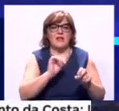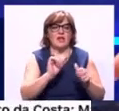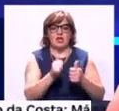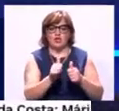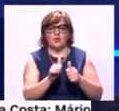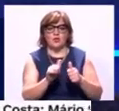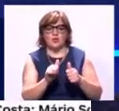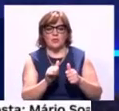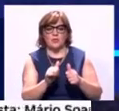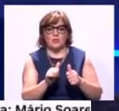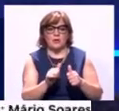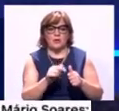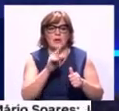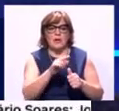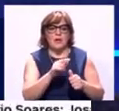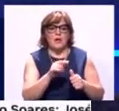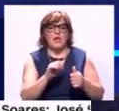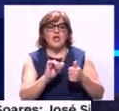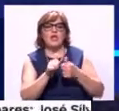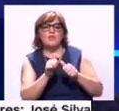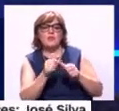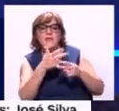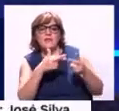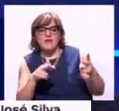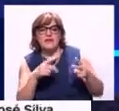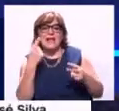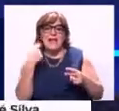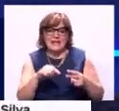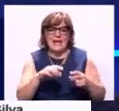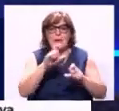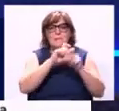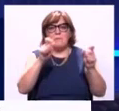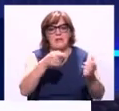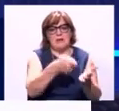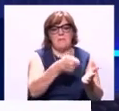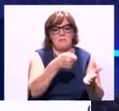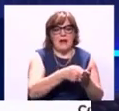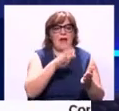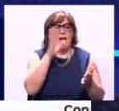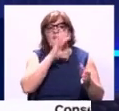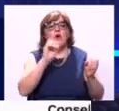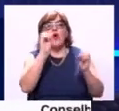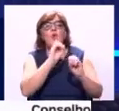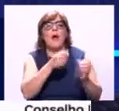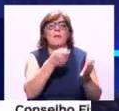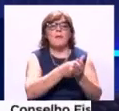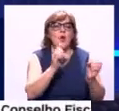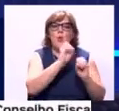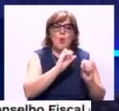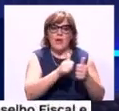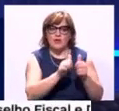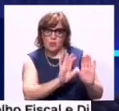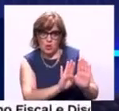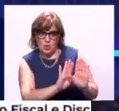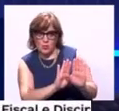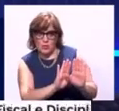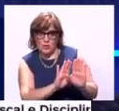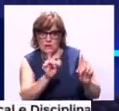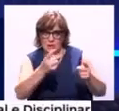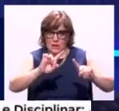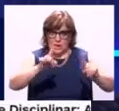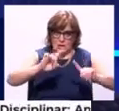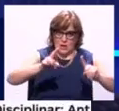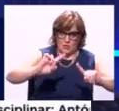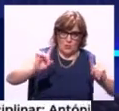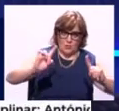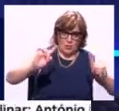Mas e as modalidades, na sua perspectiva, devem funcionar com sponsors? Com sponsorização. Se não houver sponsorização, não há modalidades? Repare, não,